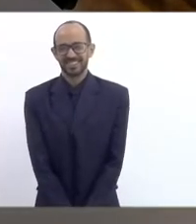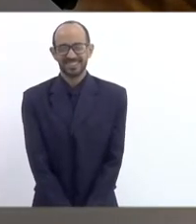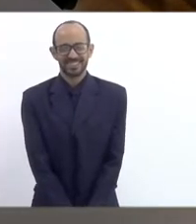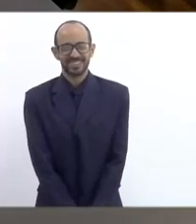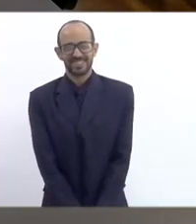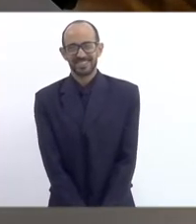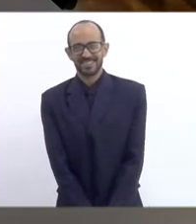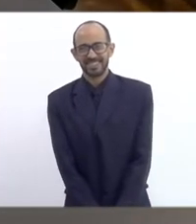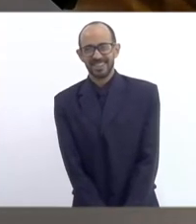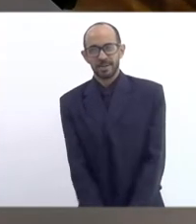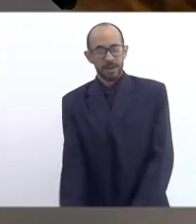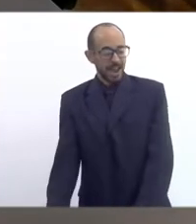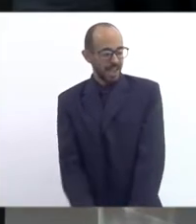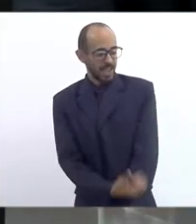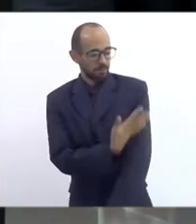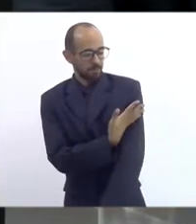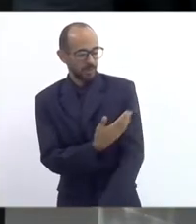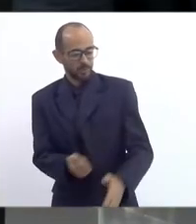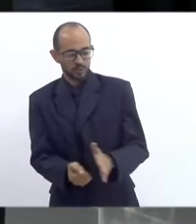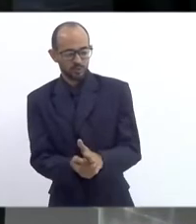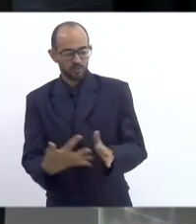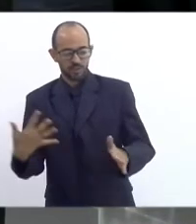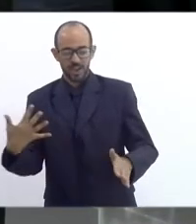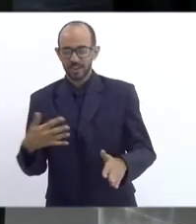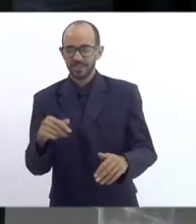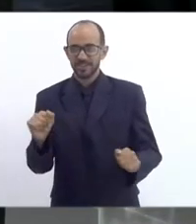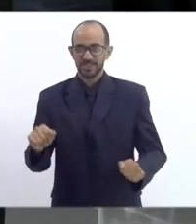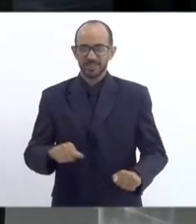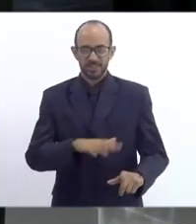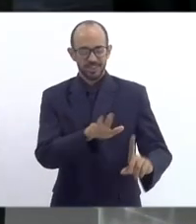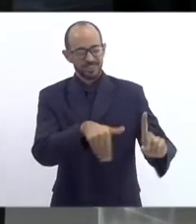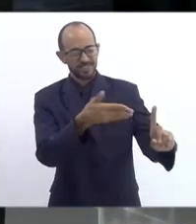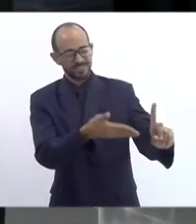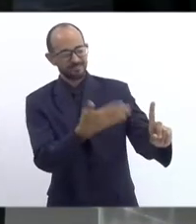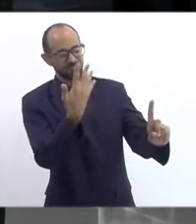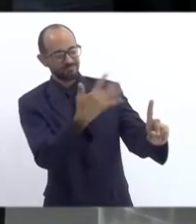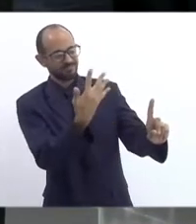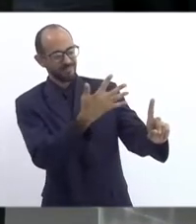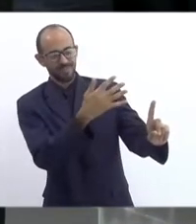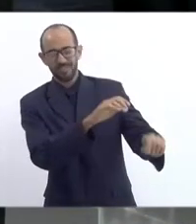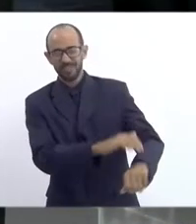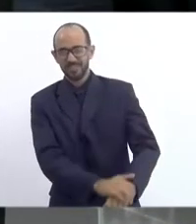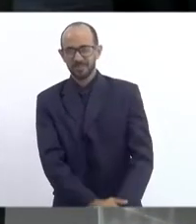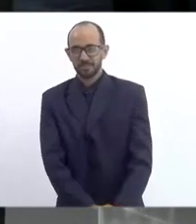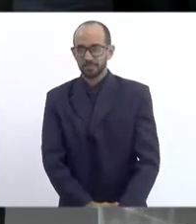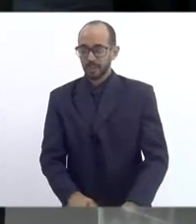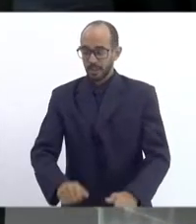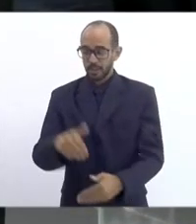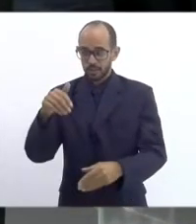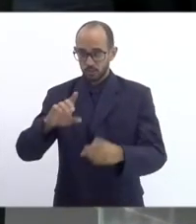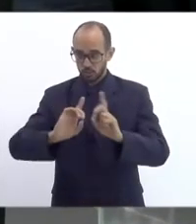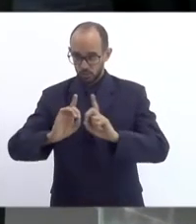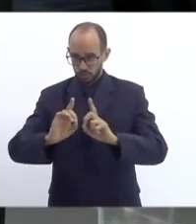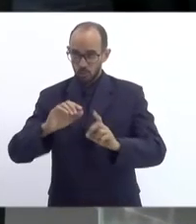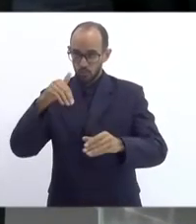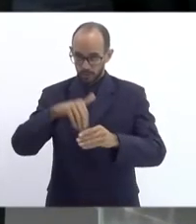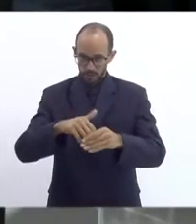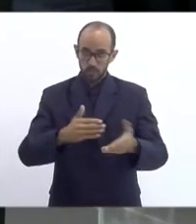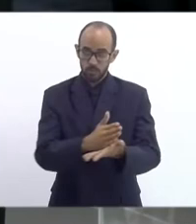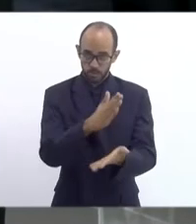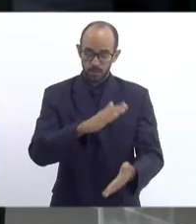Para arrepio de muitos. E para a nossa saudação aqui. Em discussão e em votação,